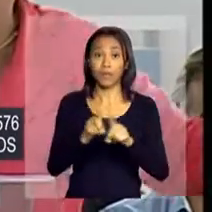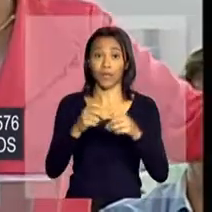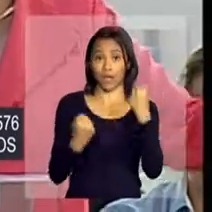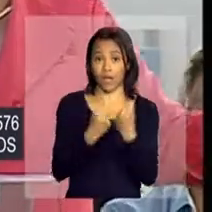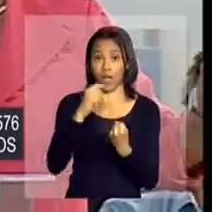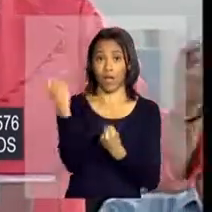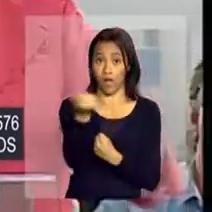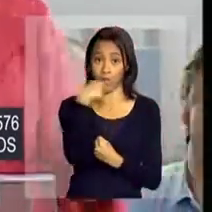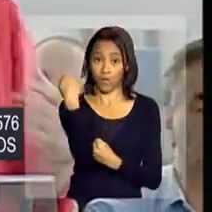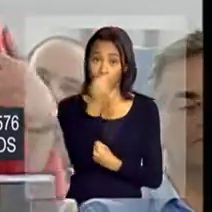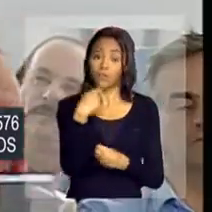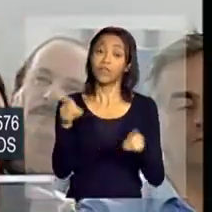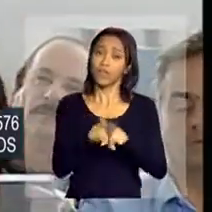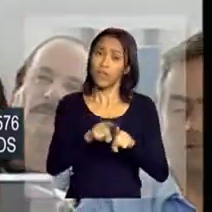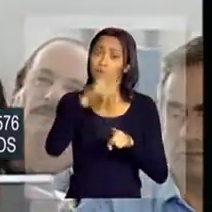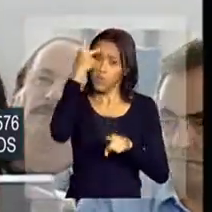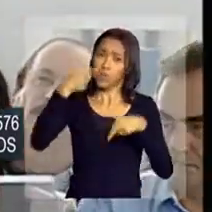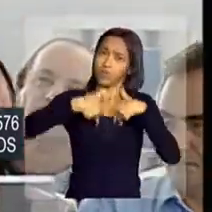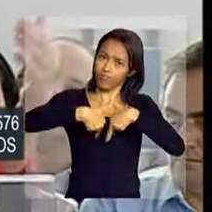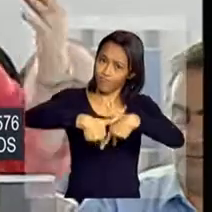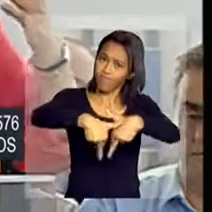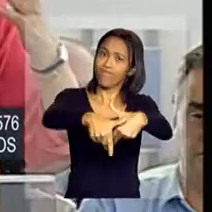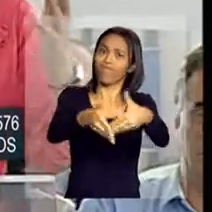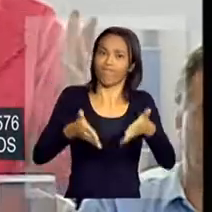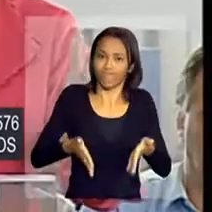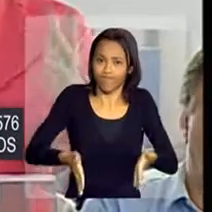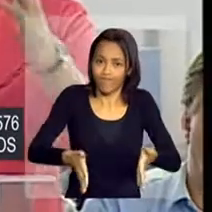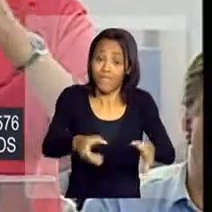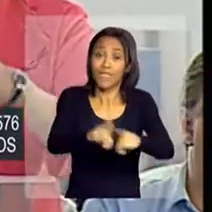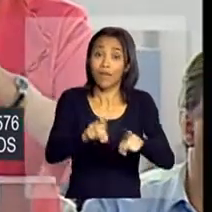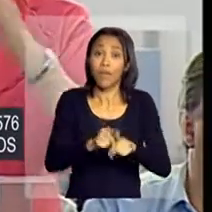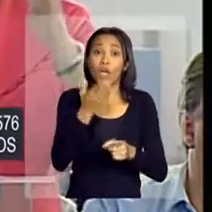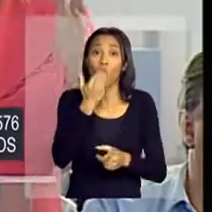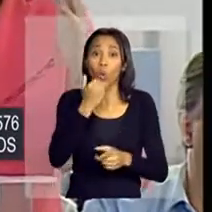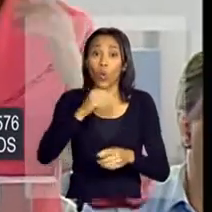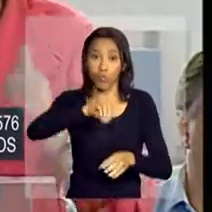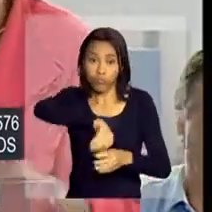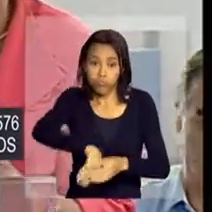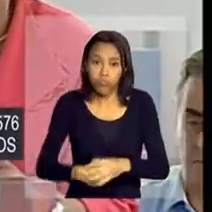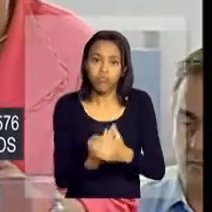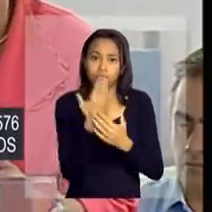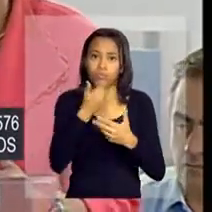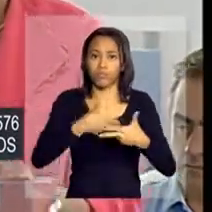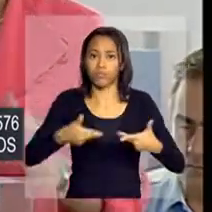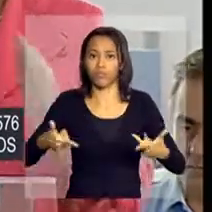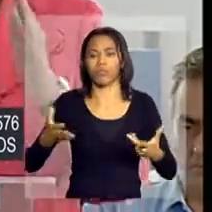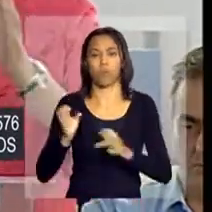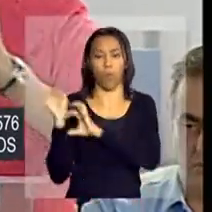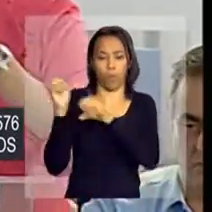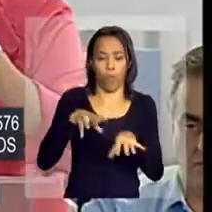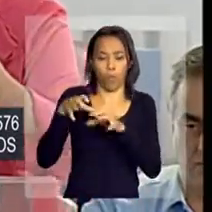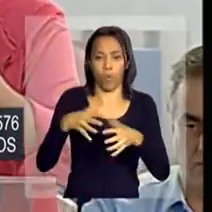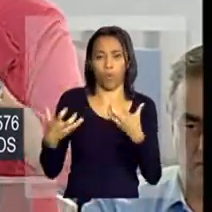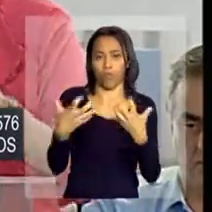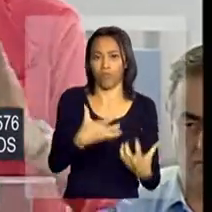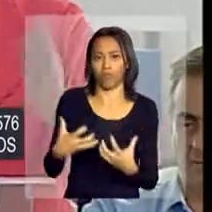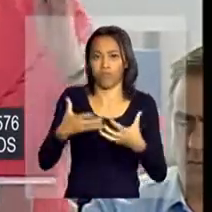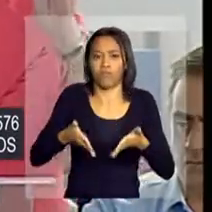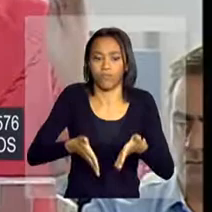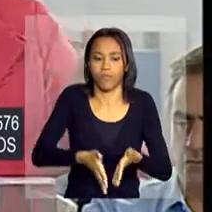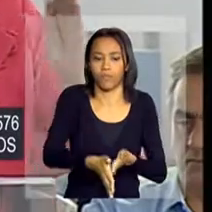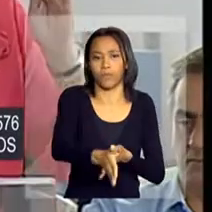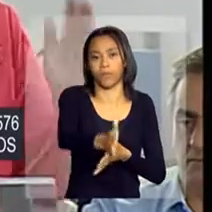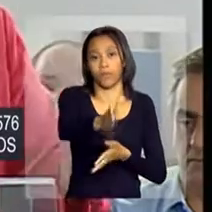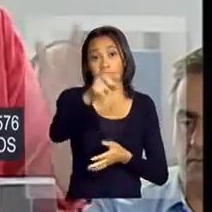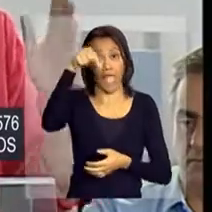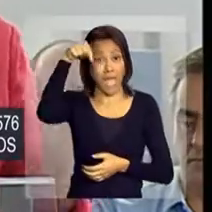passam as pessoas e por onde passa os alimentos que o nosso país produz. Esses municípios têm